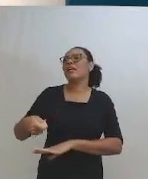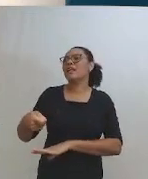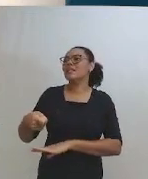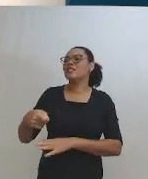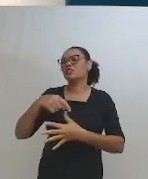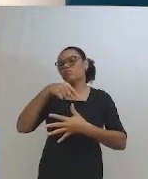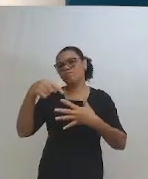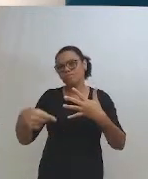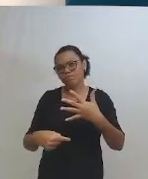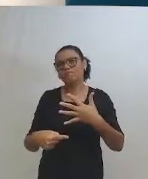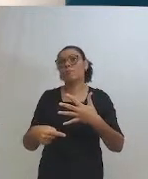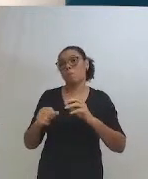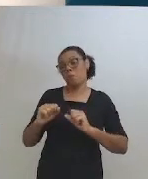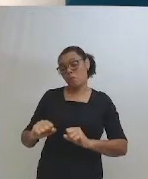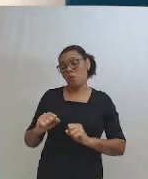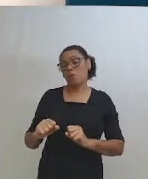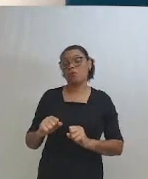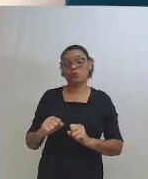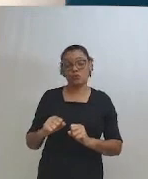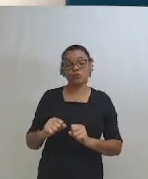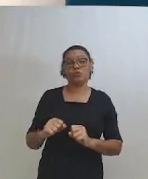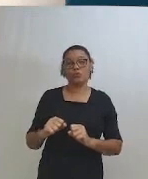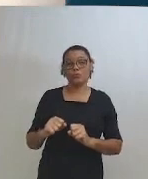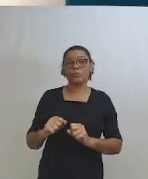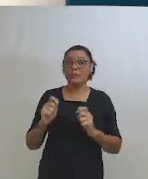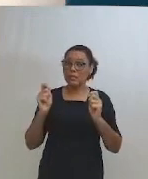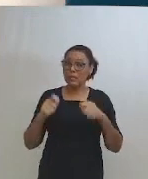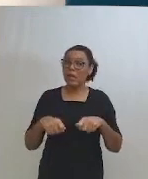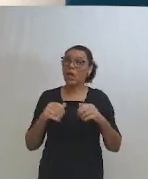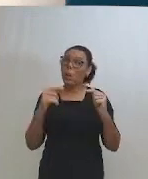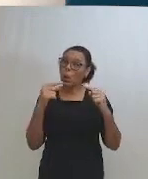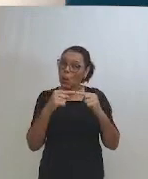podem satisfazer a intenção